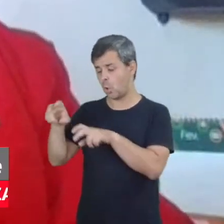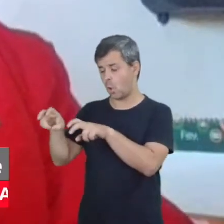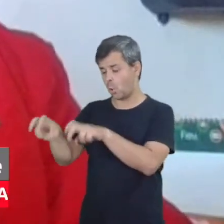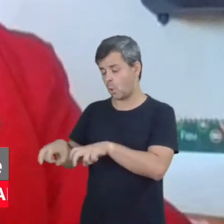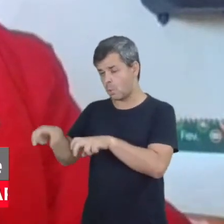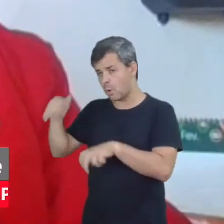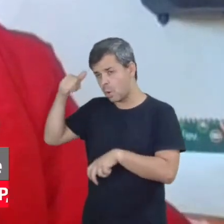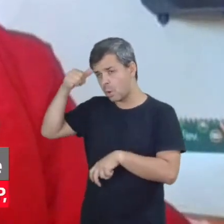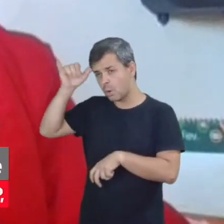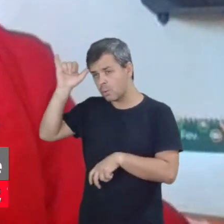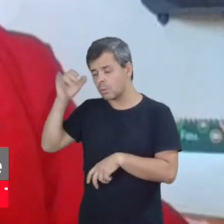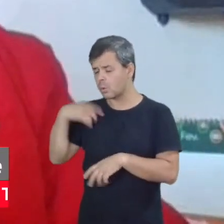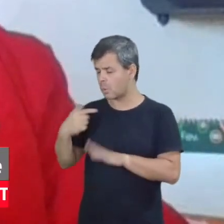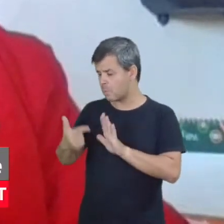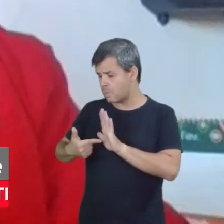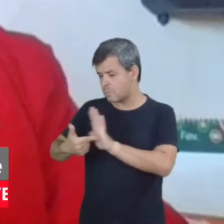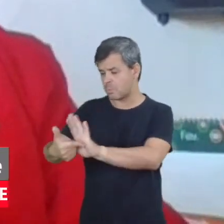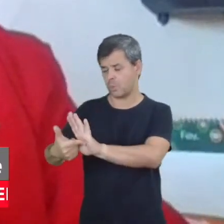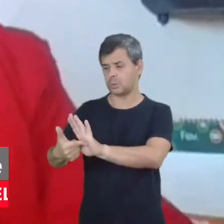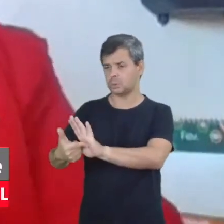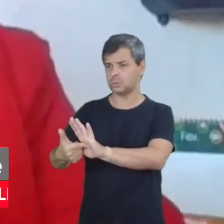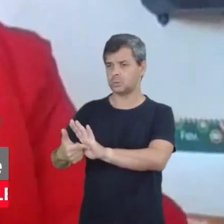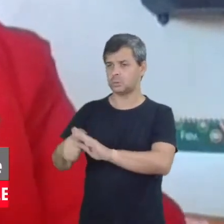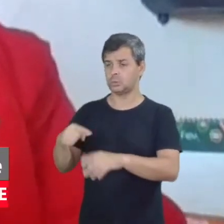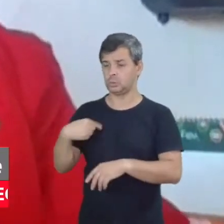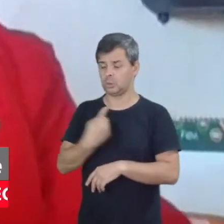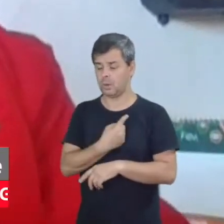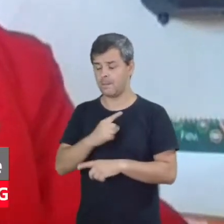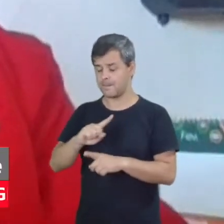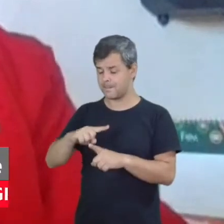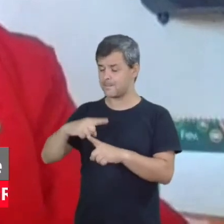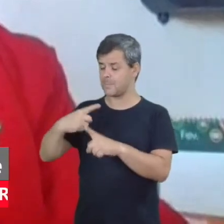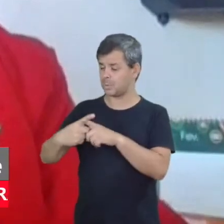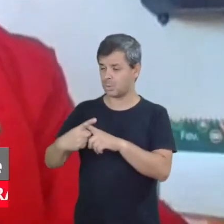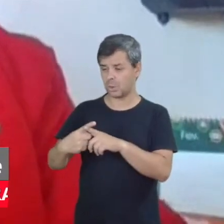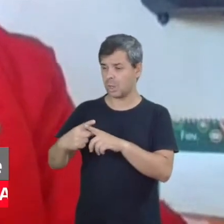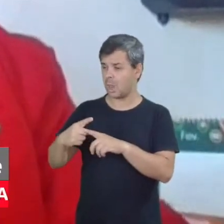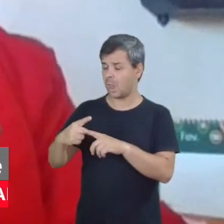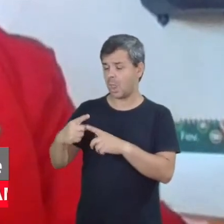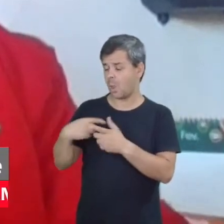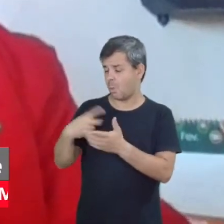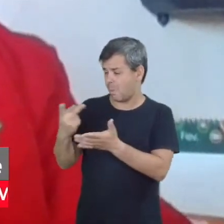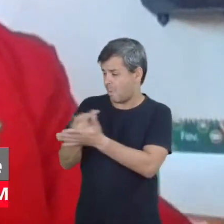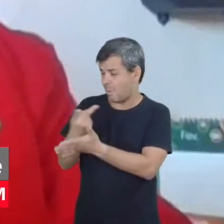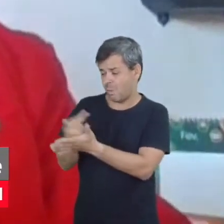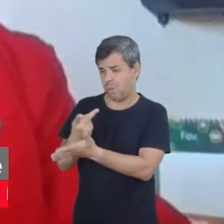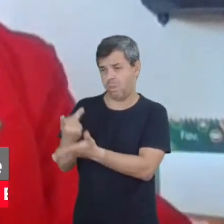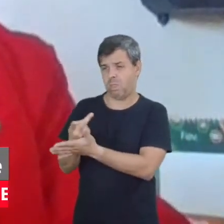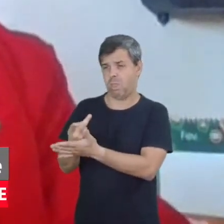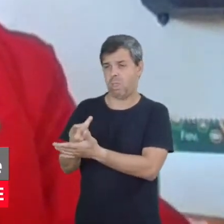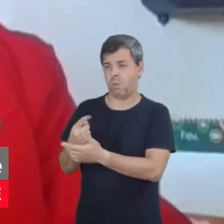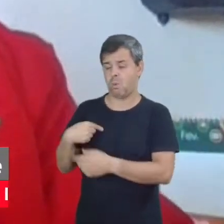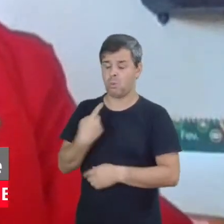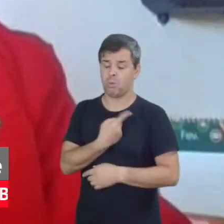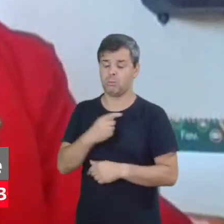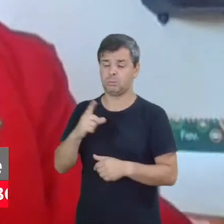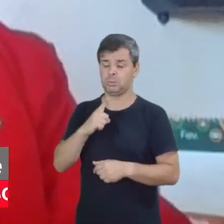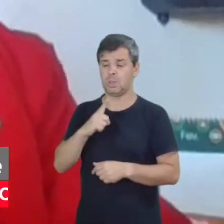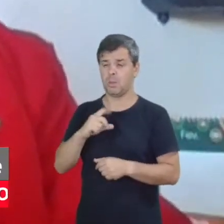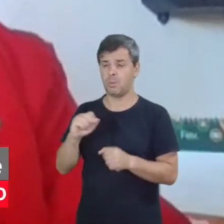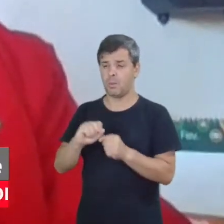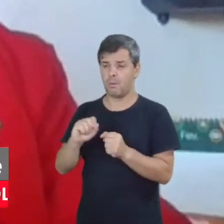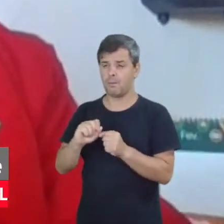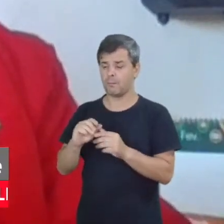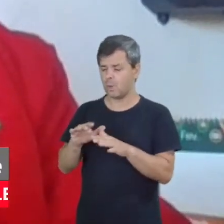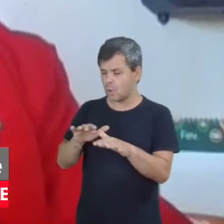agricultura, nós já expressa há muito mais tempo. Mas, mais do que uma negação ao modelo existente, nós temos feito todo